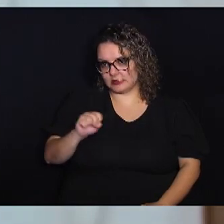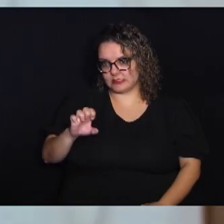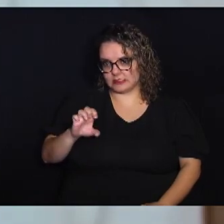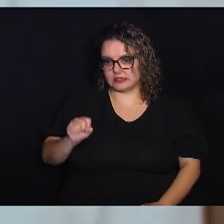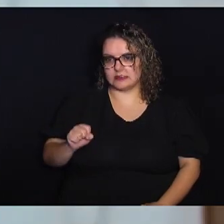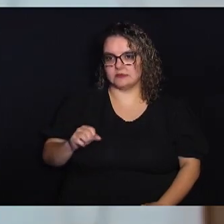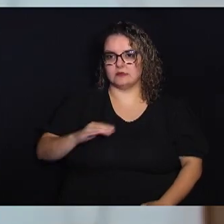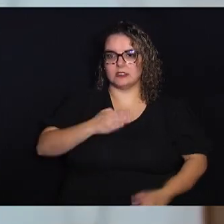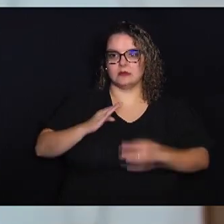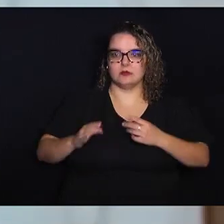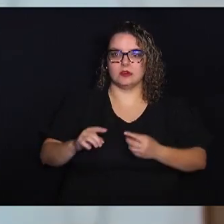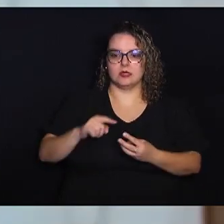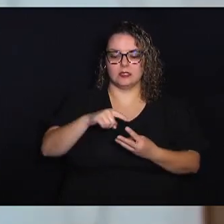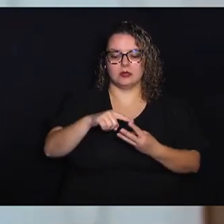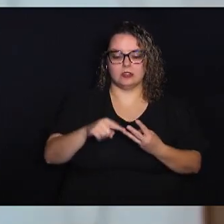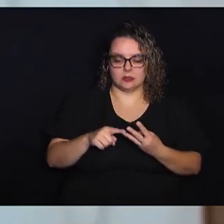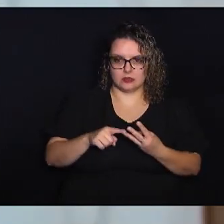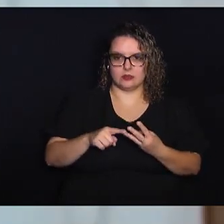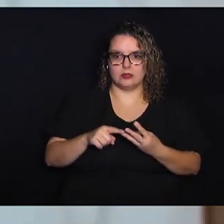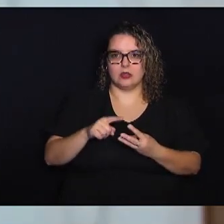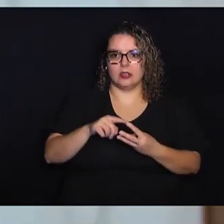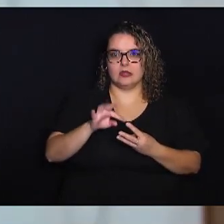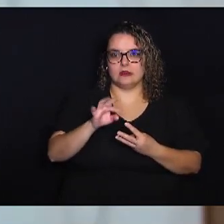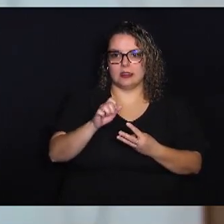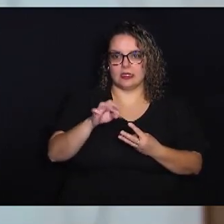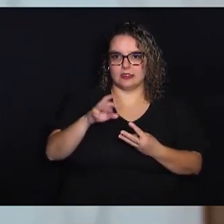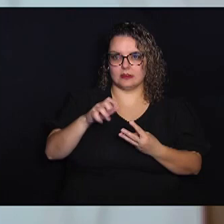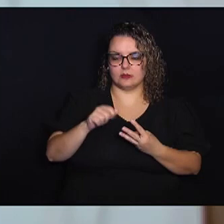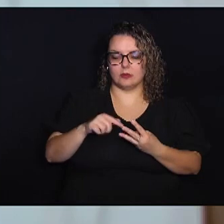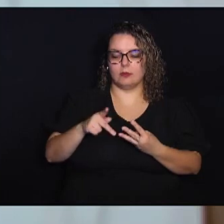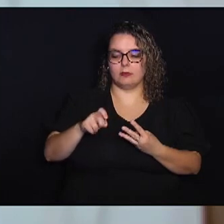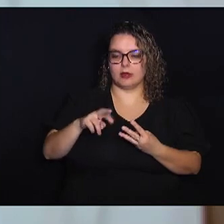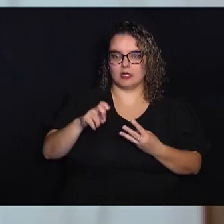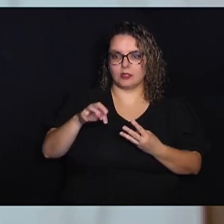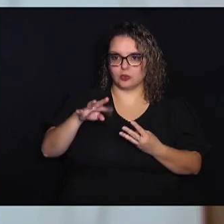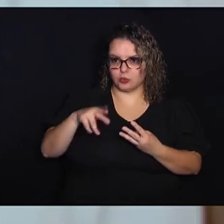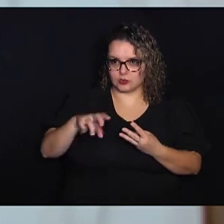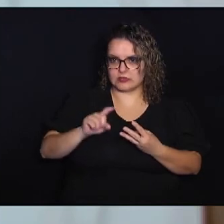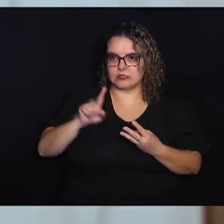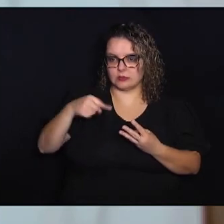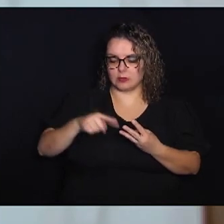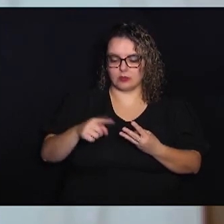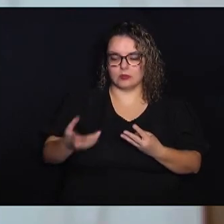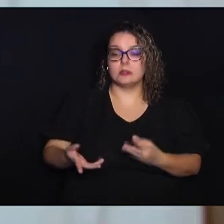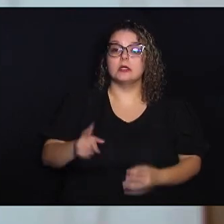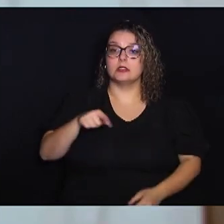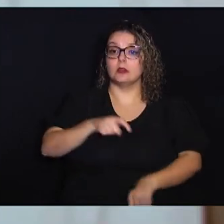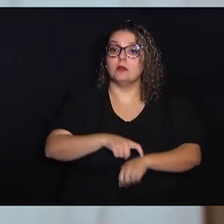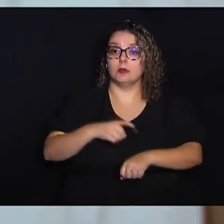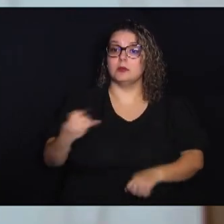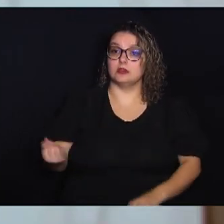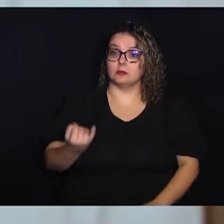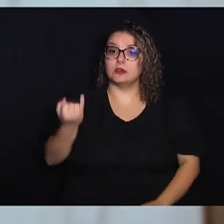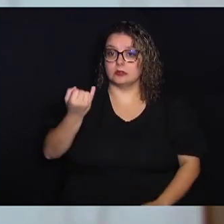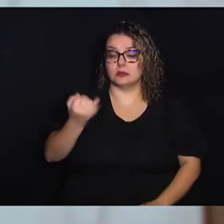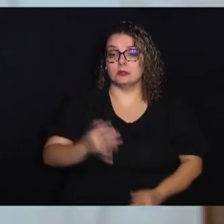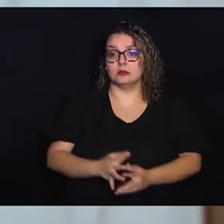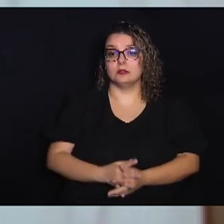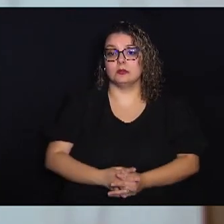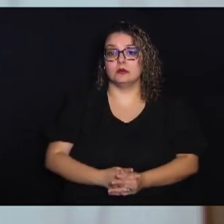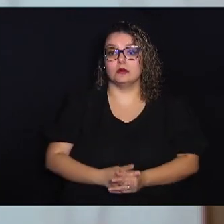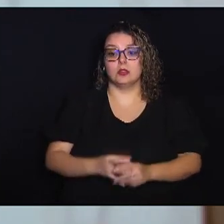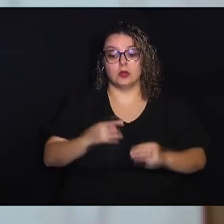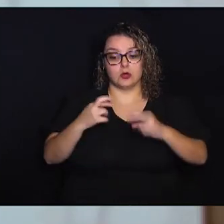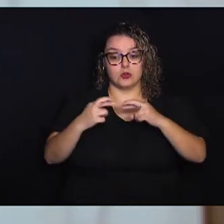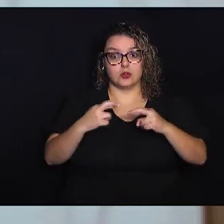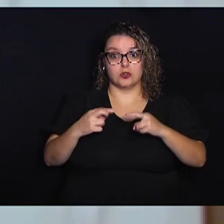aí, a difteria, tétano e a pertussis. Então, é um momento importante também da gente conferir lá